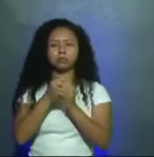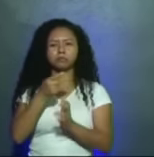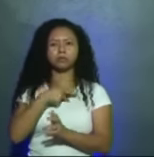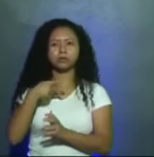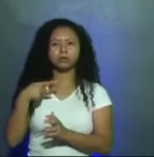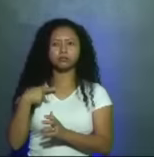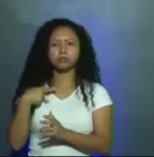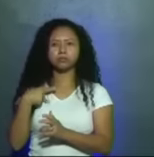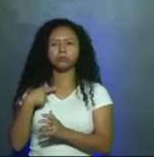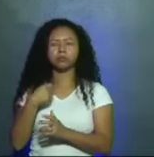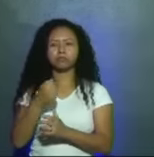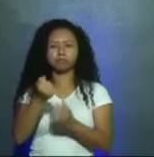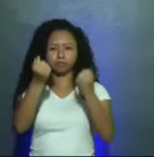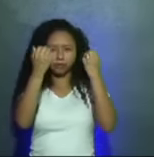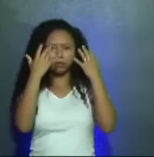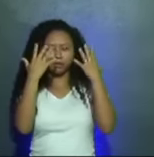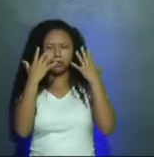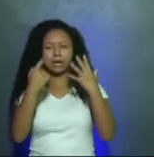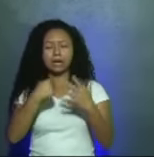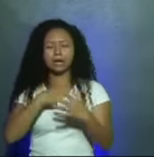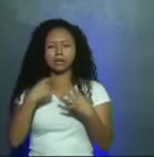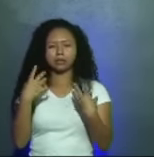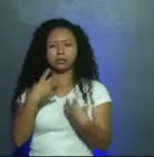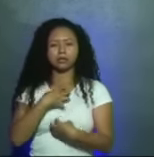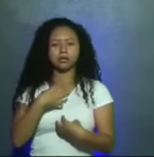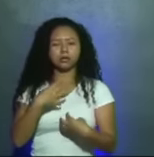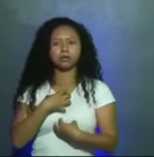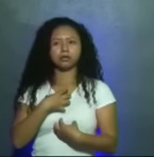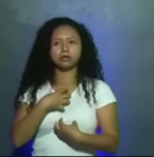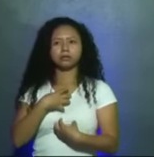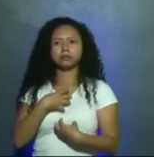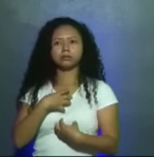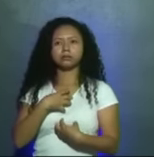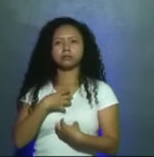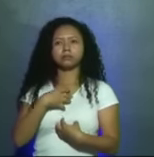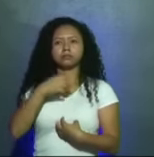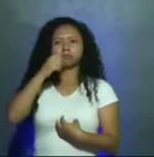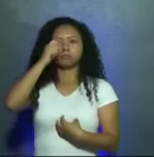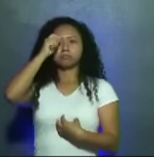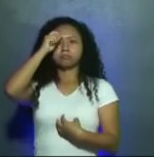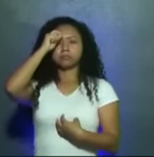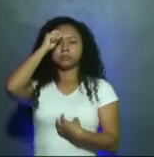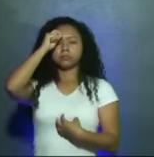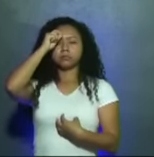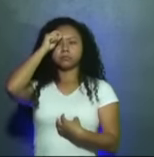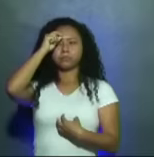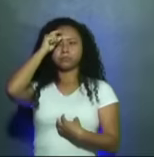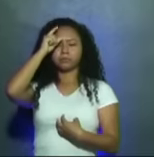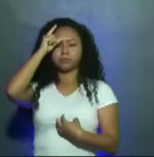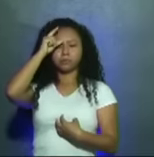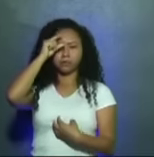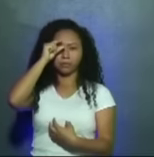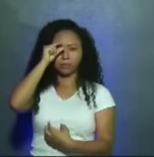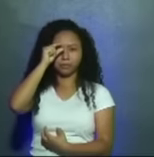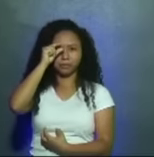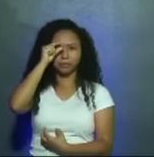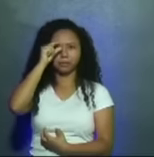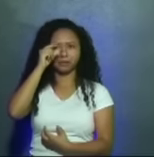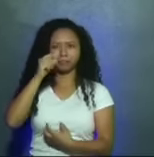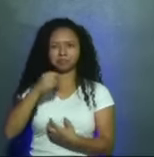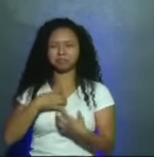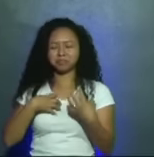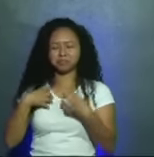mim, então eu senti um grande curamento dentro de mim. Eu estou bem, não estou sentindo mais